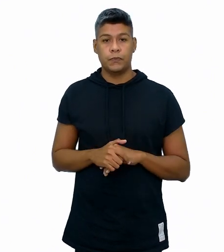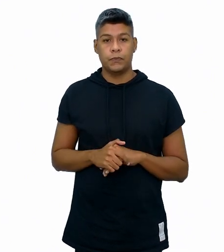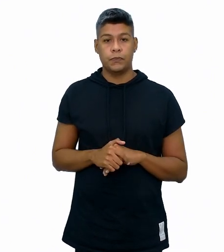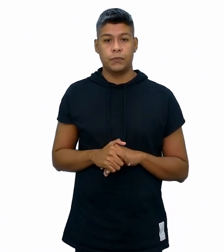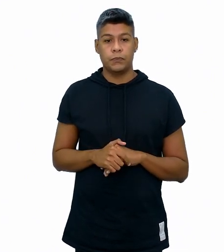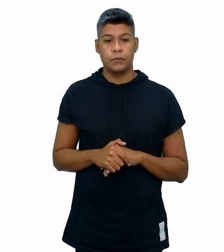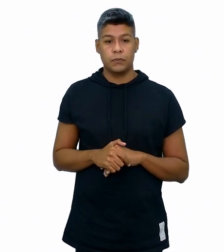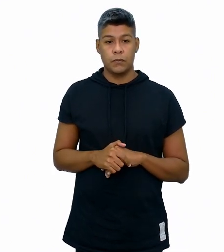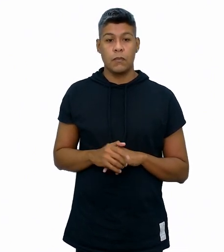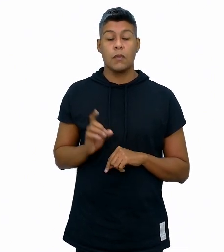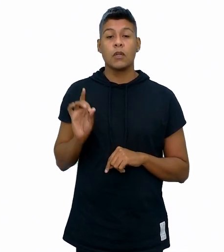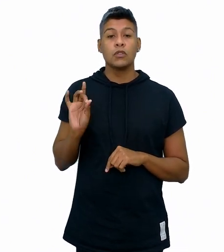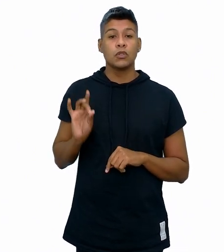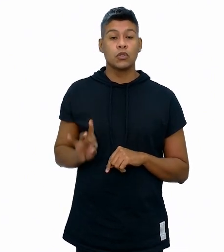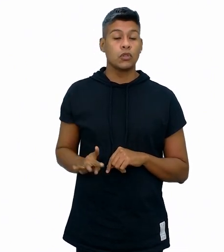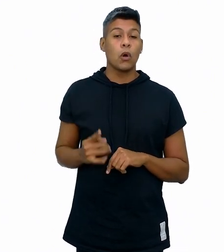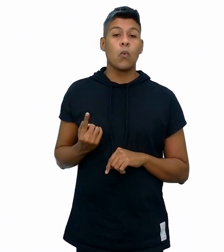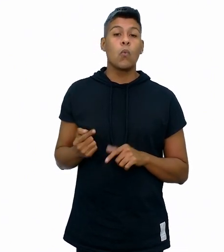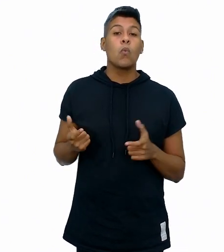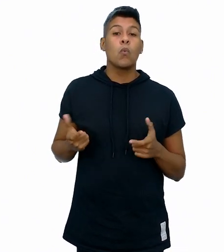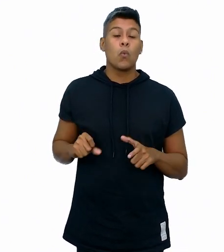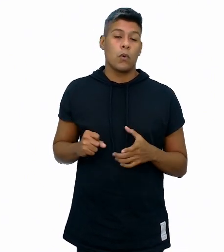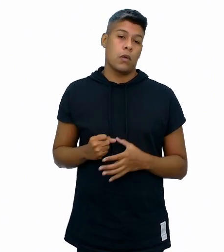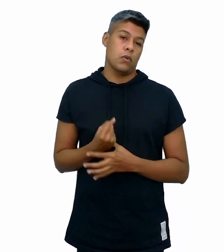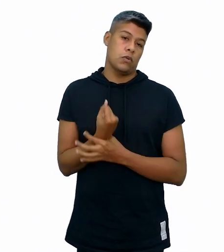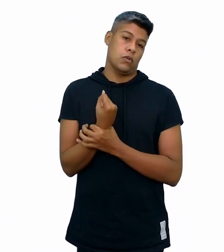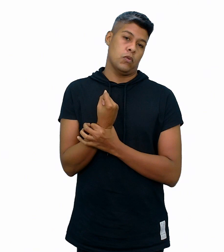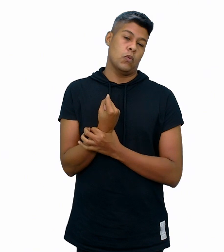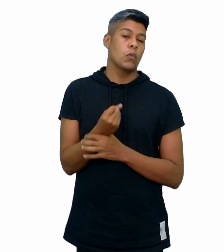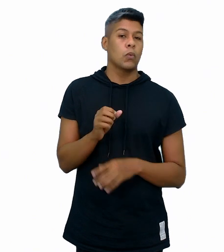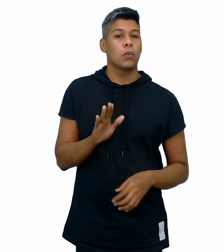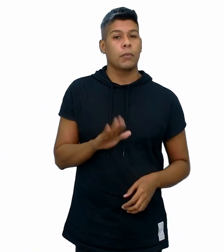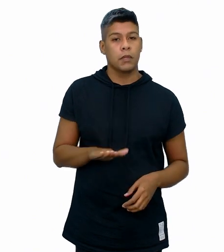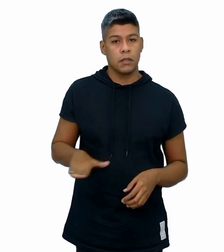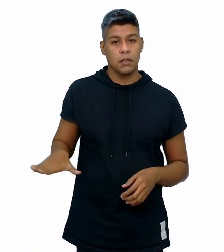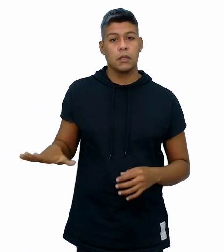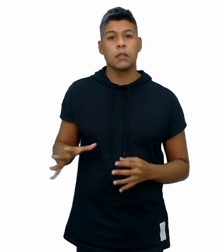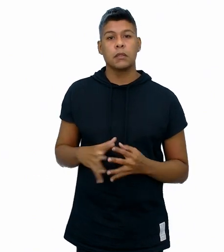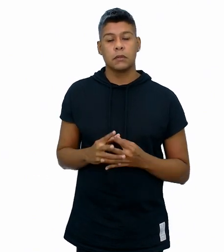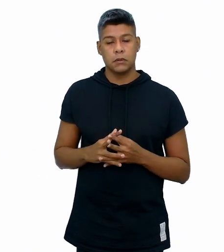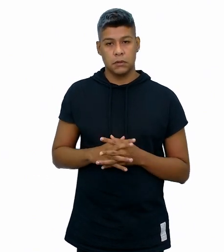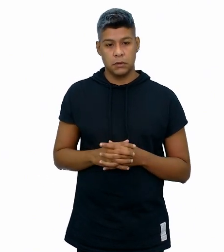olha só tem um lugar seguro para as crianças.